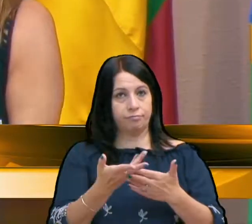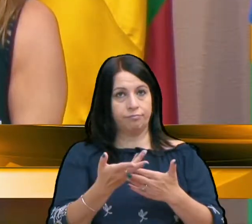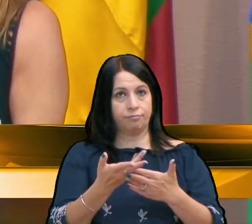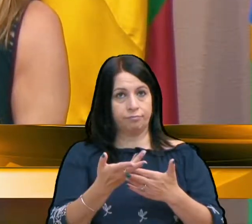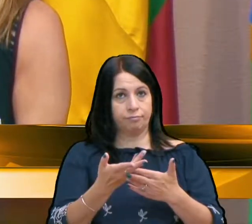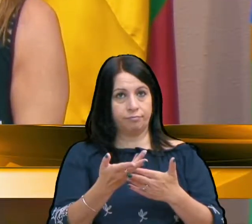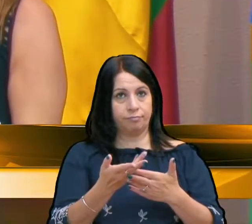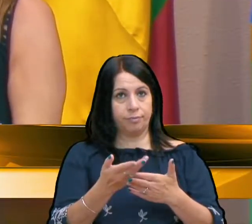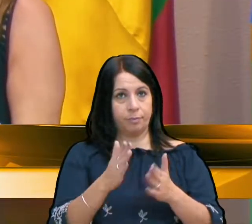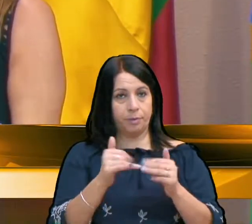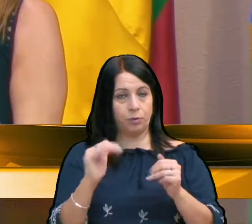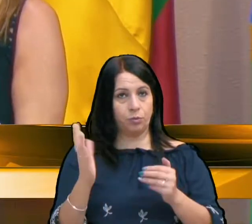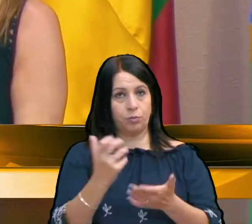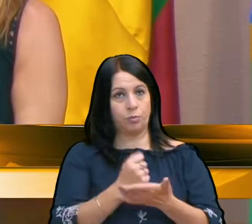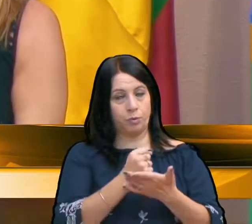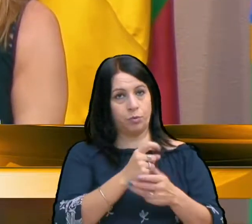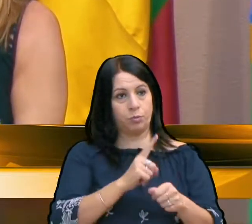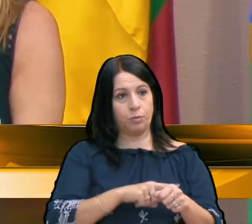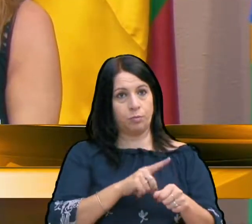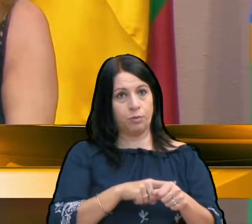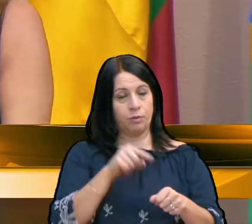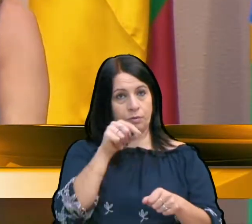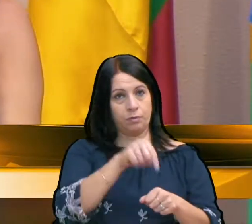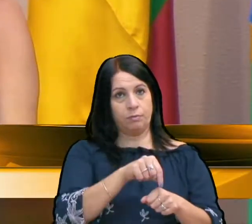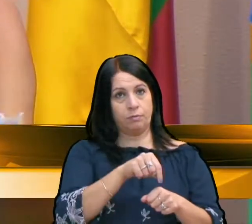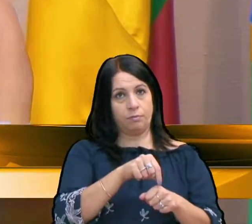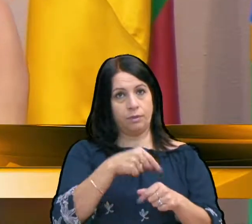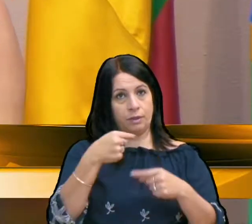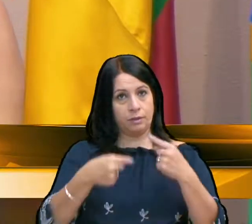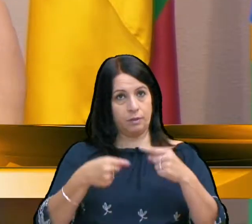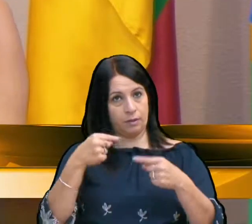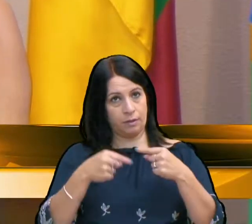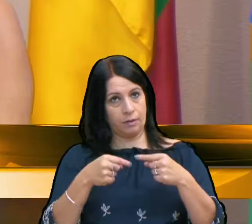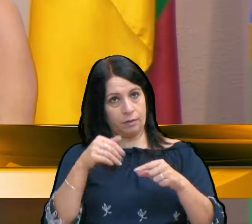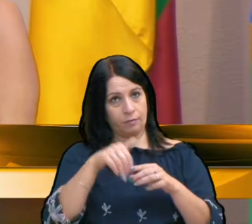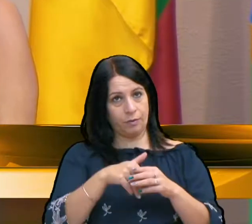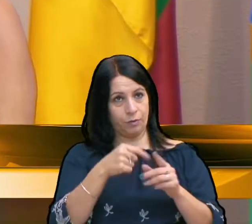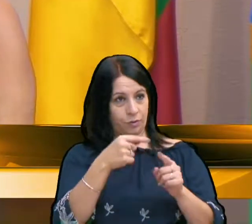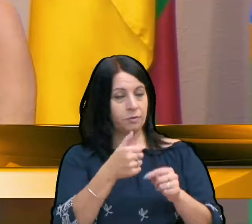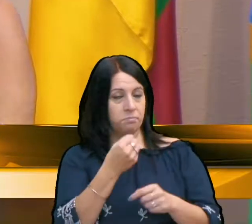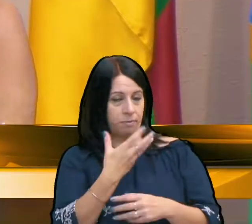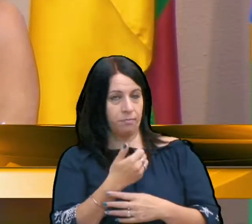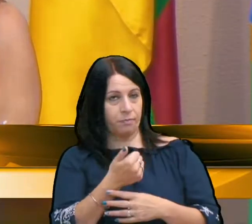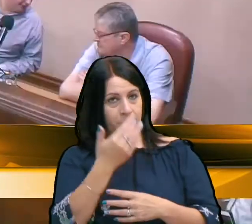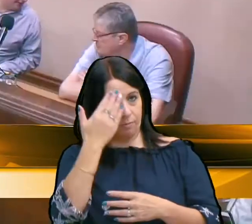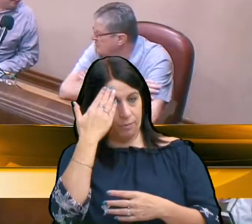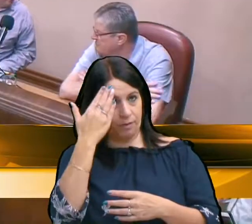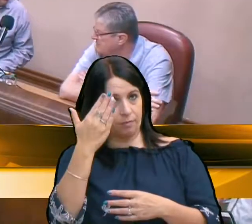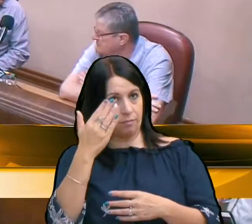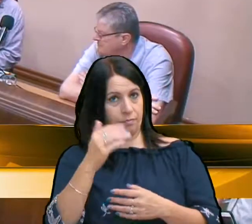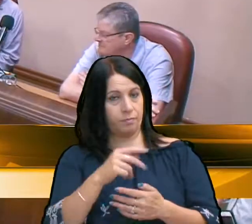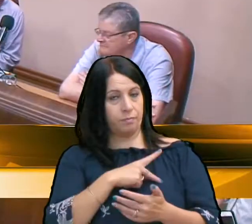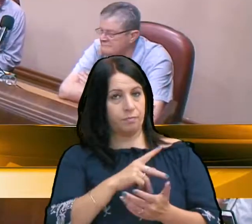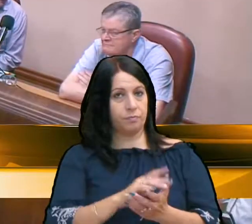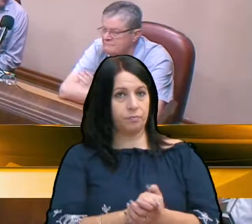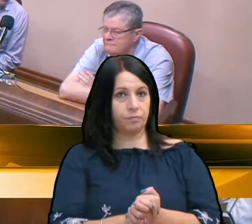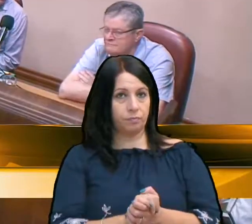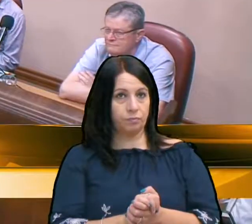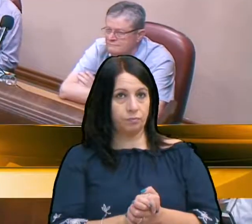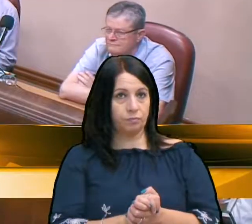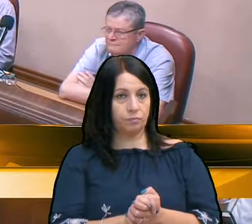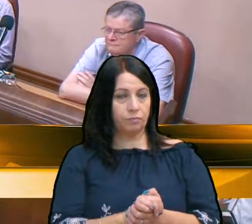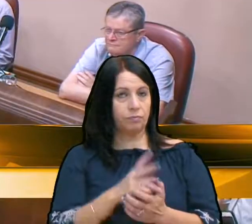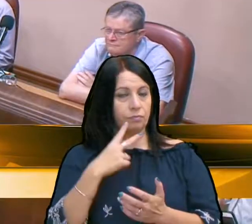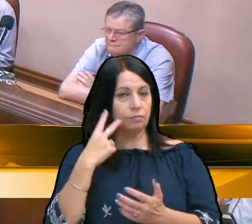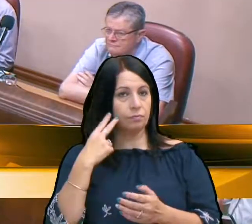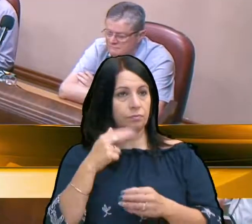conclamo a todos apoio no momento que esse projeto vier à discussão, para que votem positivo. Muito obrigado pelo espaço, presidente.